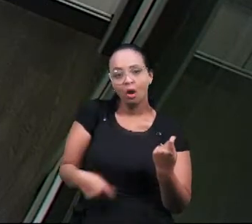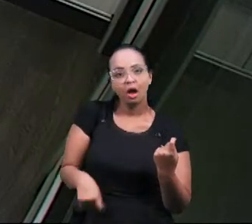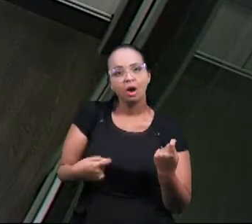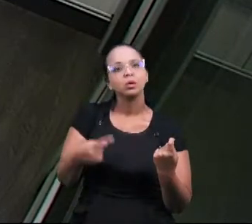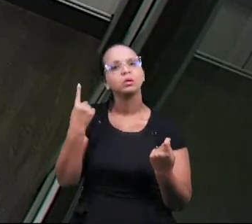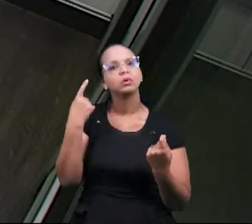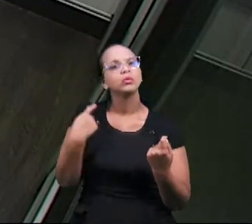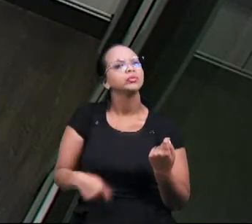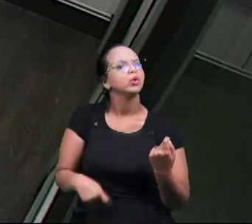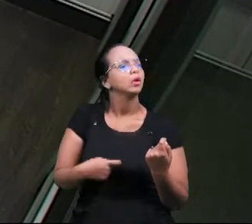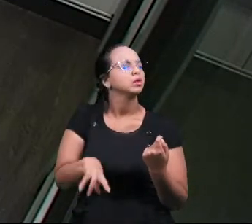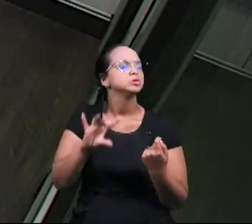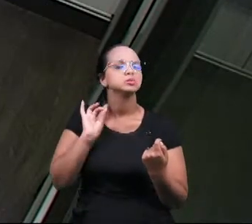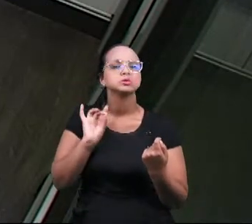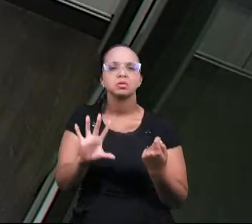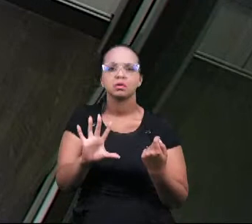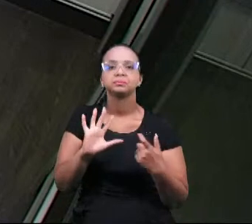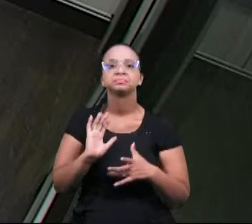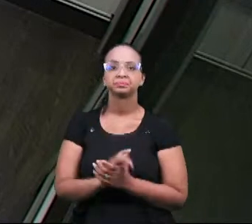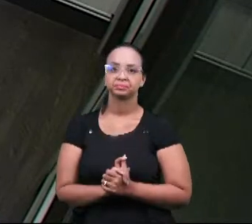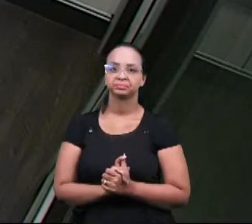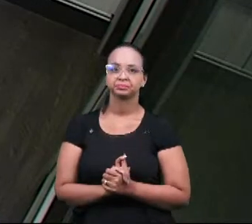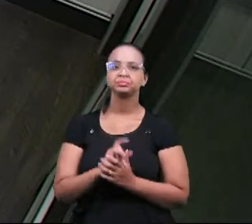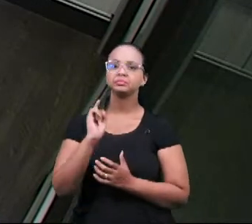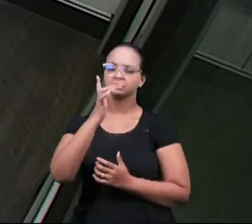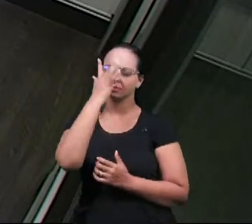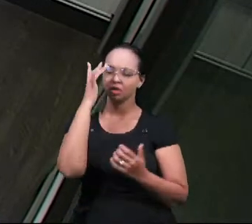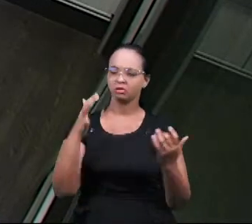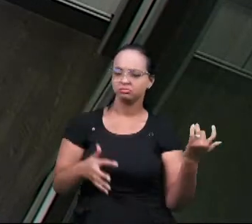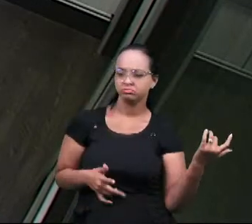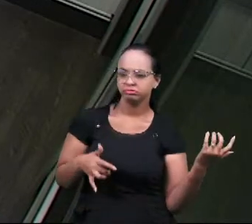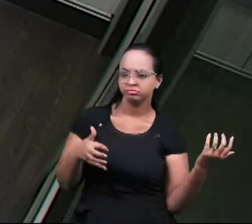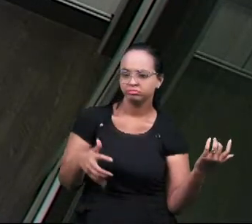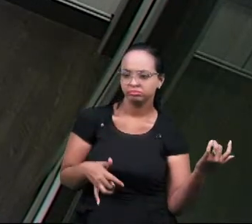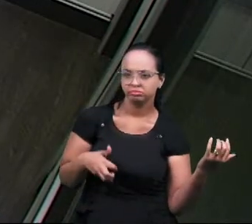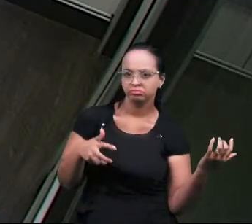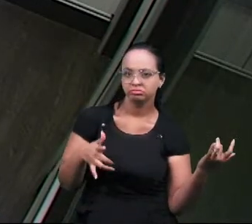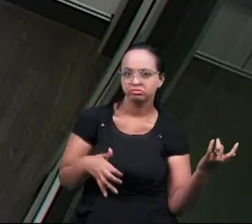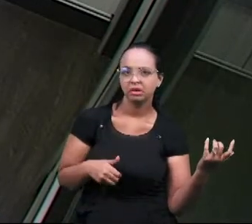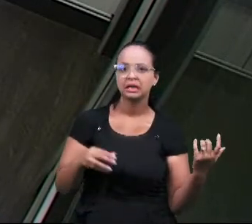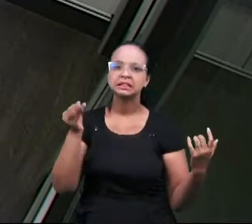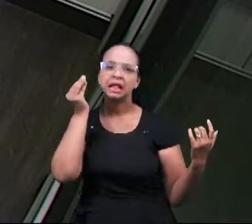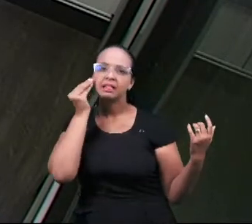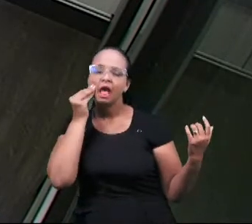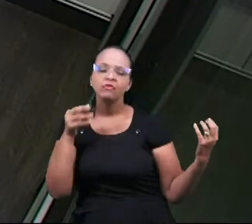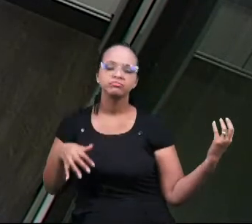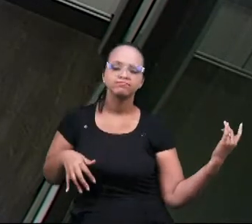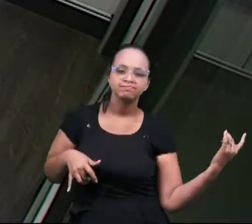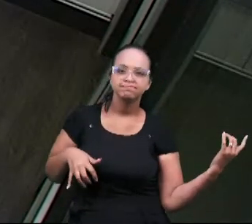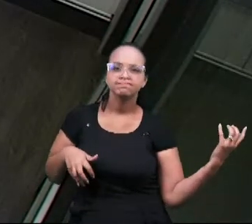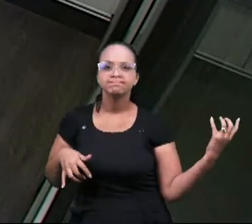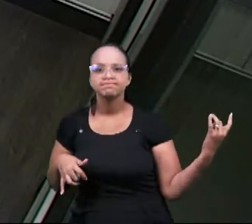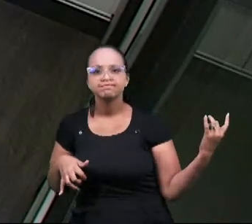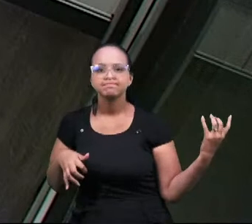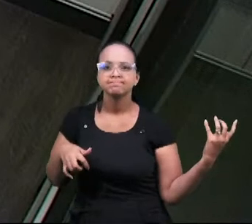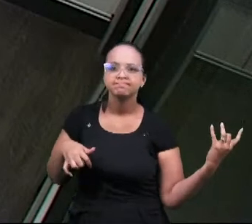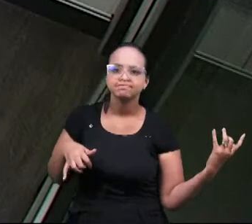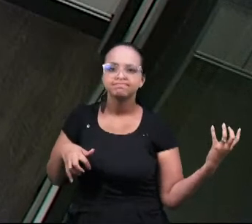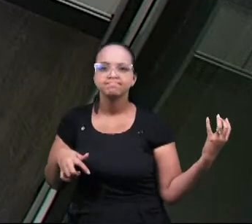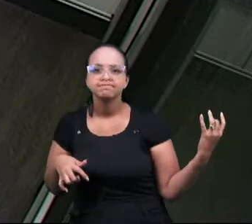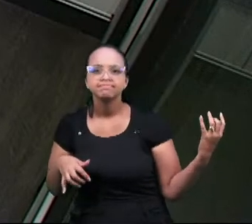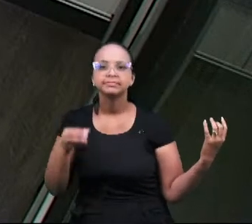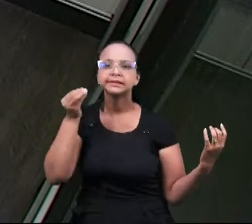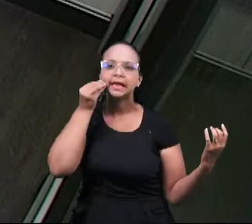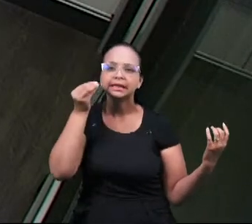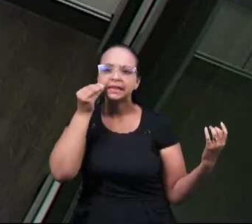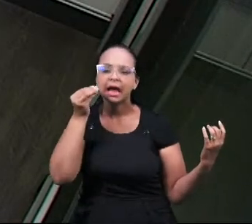era violão. E aí um irmão dedilhava, o outro improvisava um baixo, né, com as cordas mais graves,